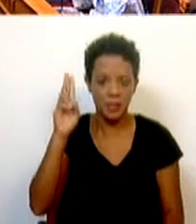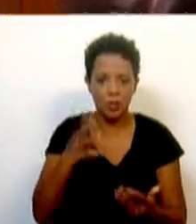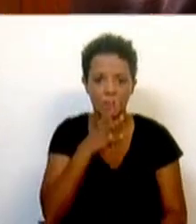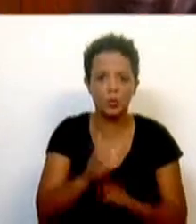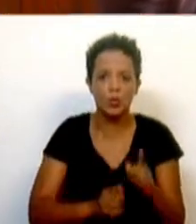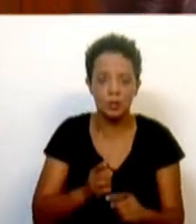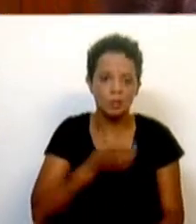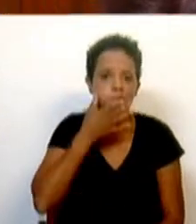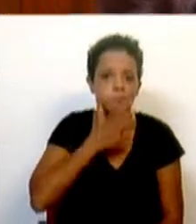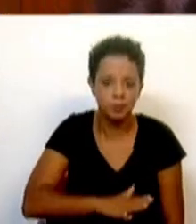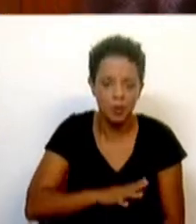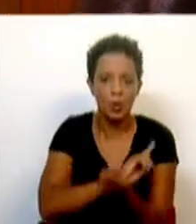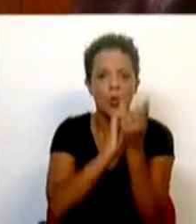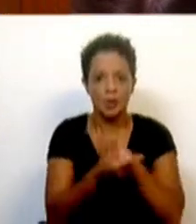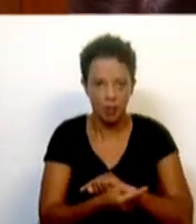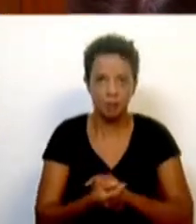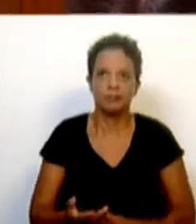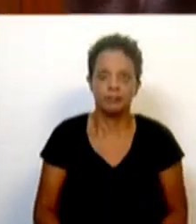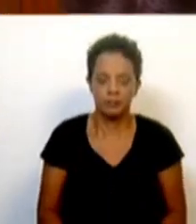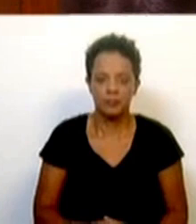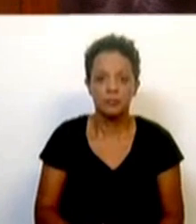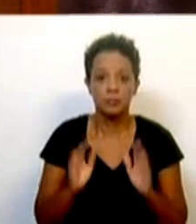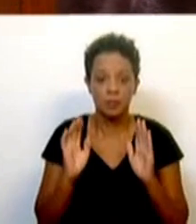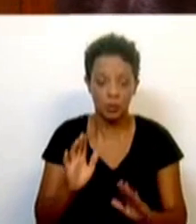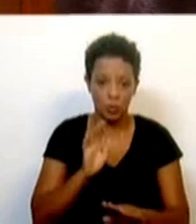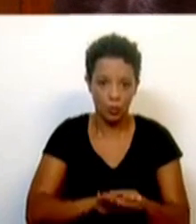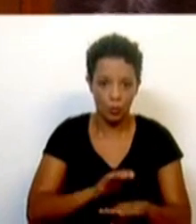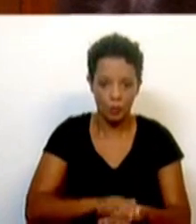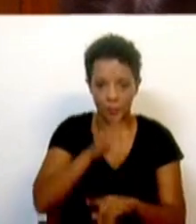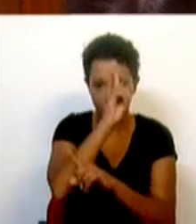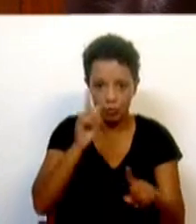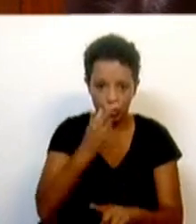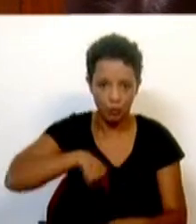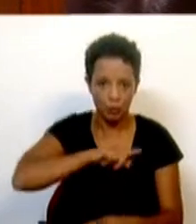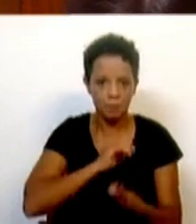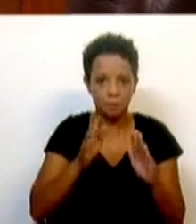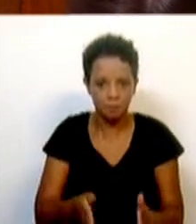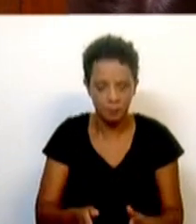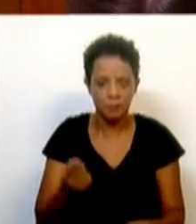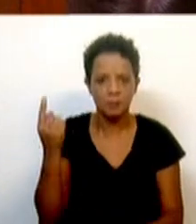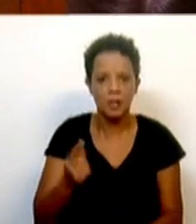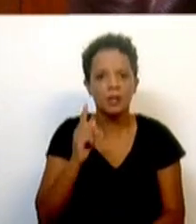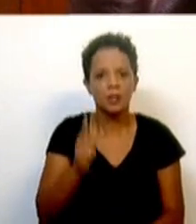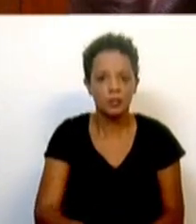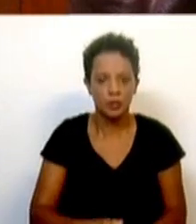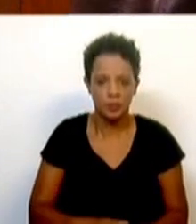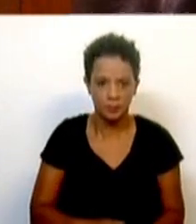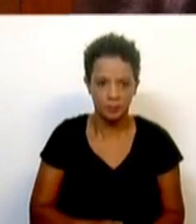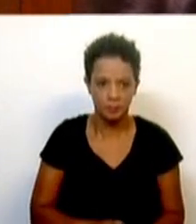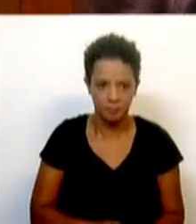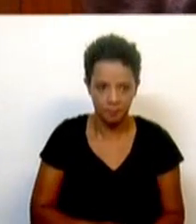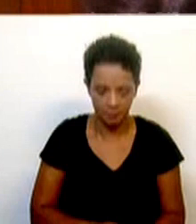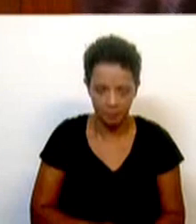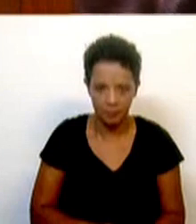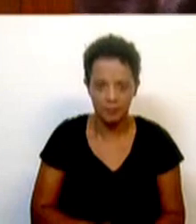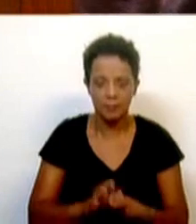diz, felizmente, é o contrário. Mas é precisamente porque necessitamos professores que nós temos que dar